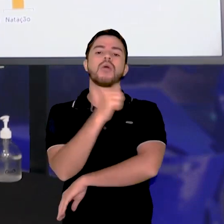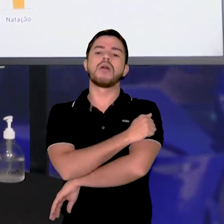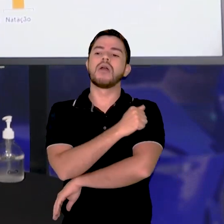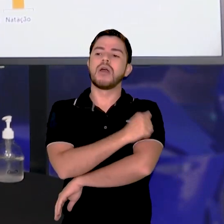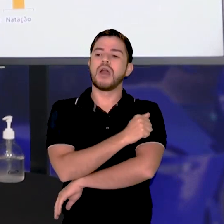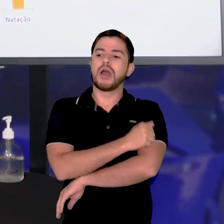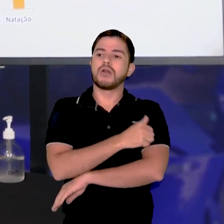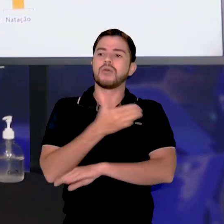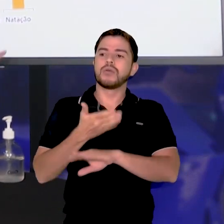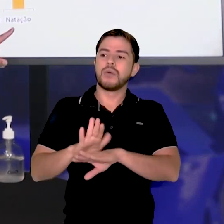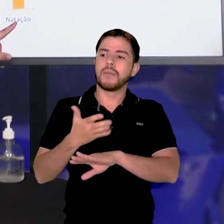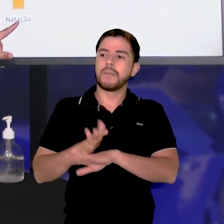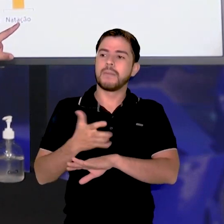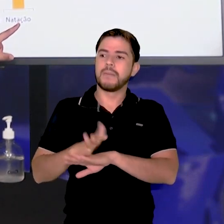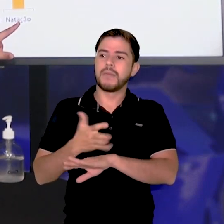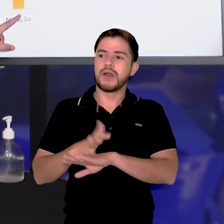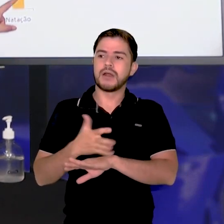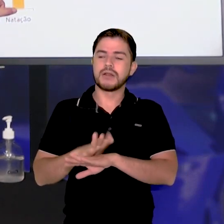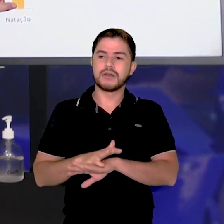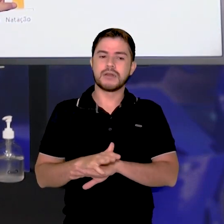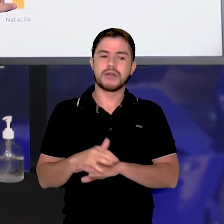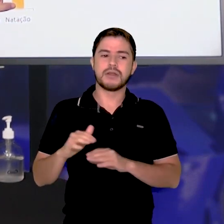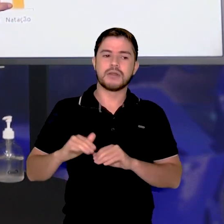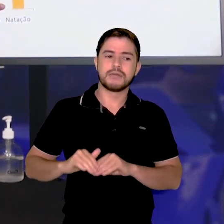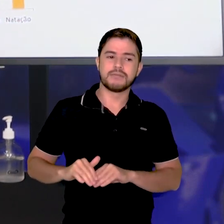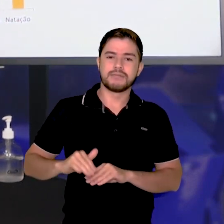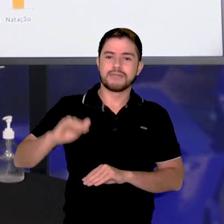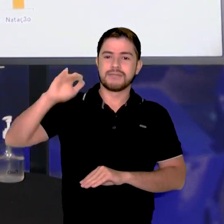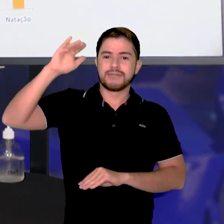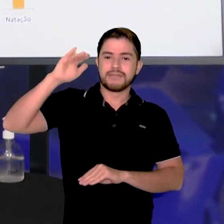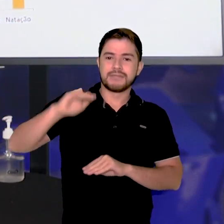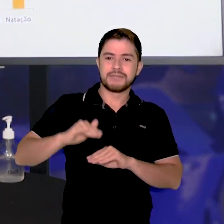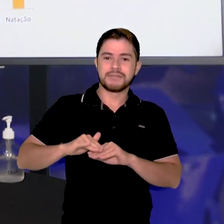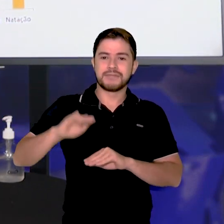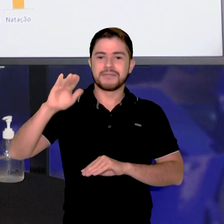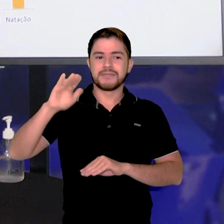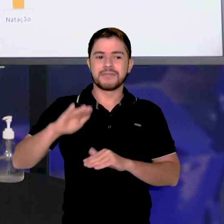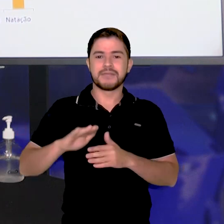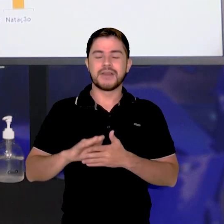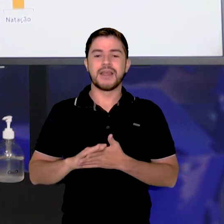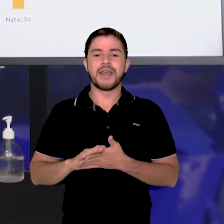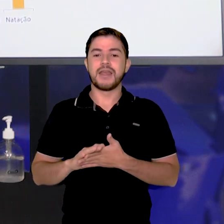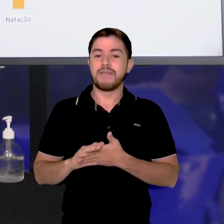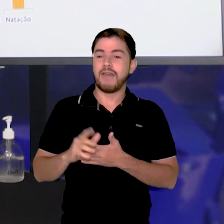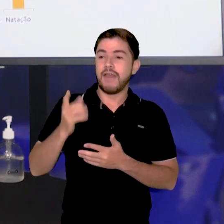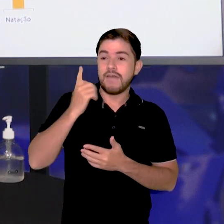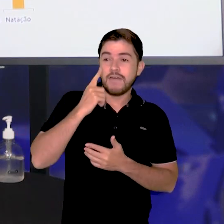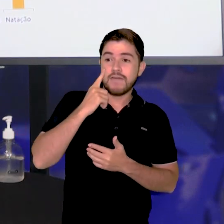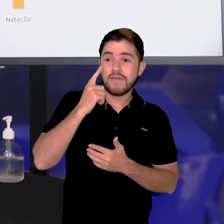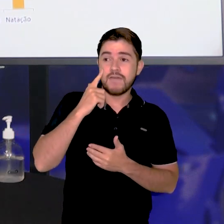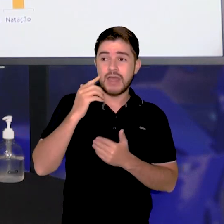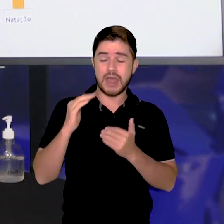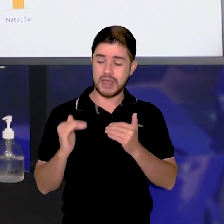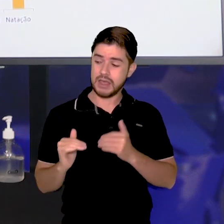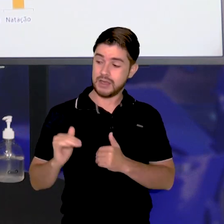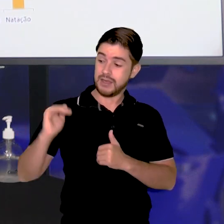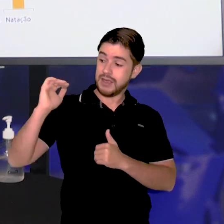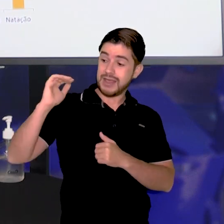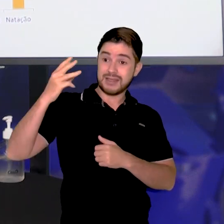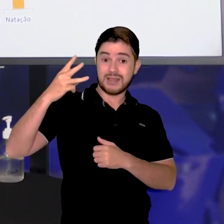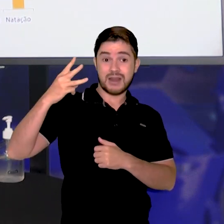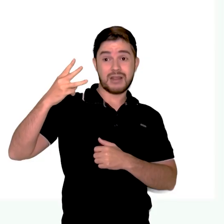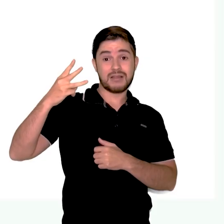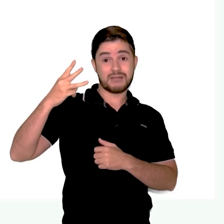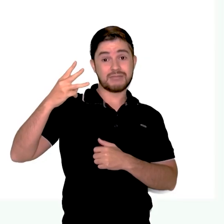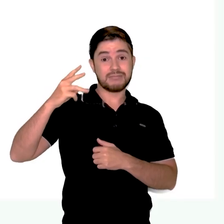natação? Ó, a altura da atividade de natação vai coincidir com a frequência 3. Então, aqui a gente já